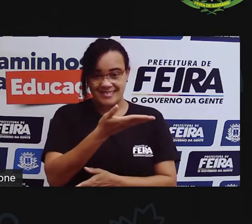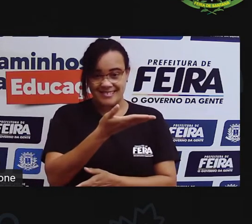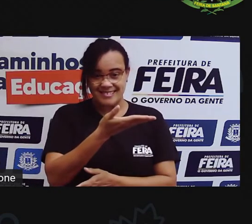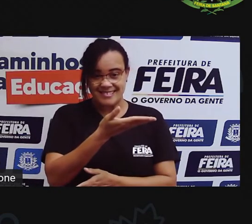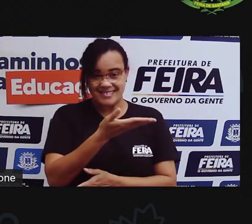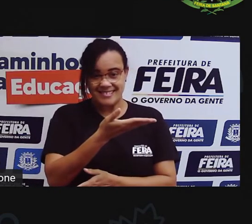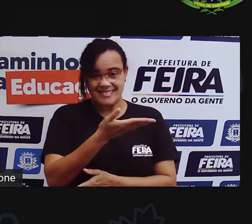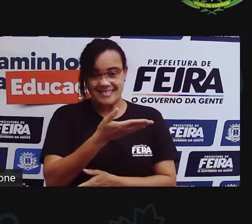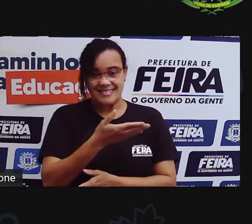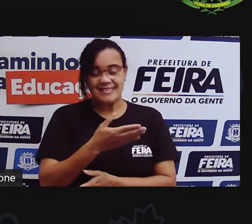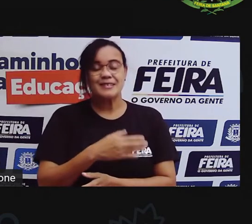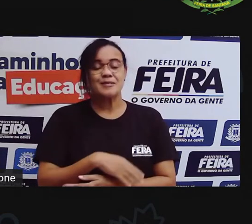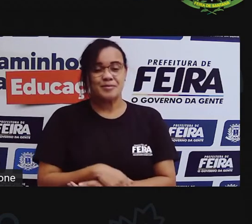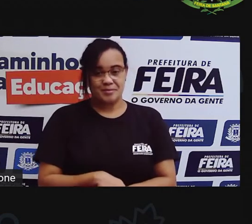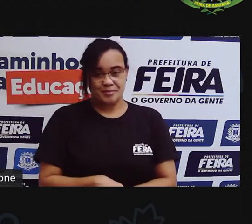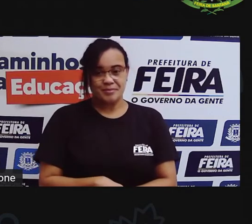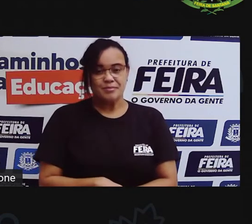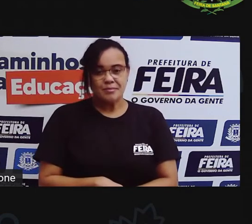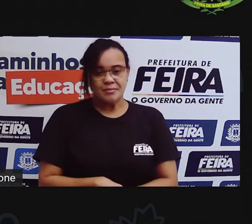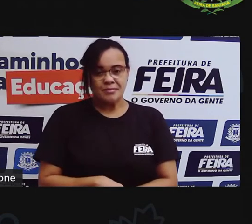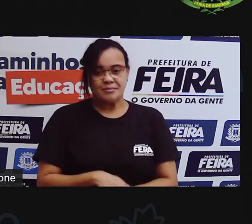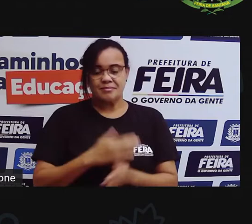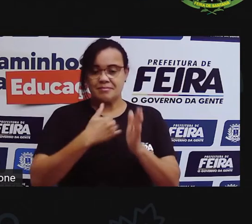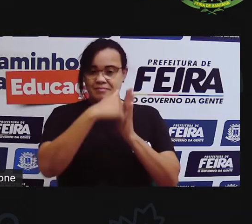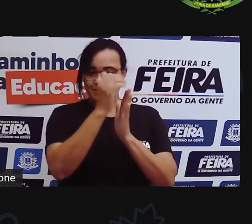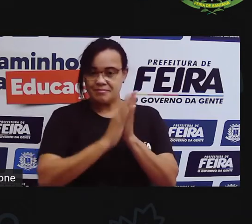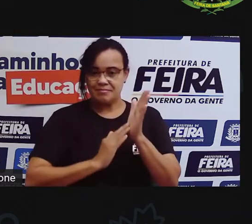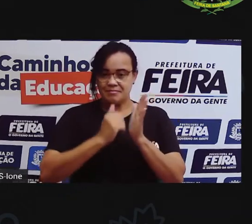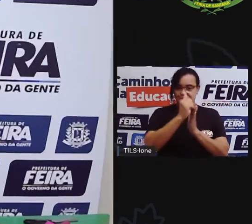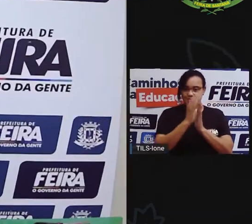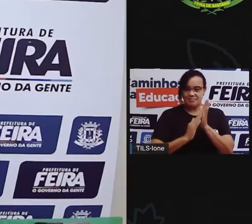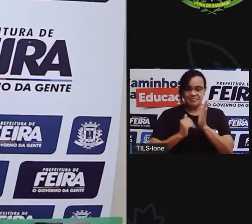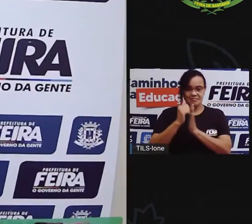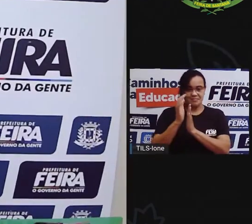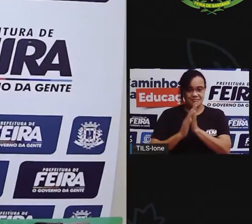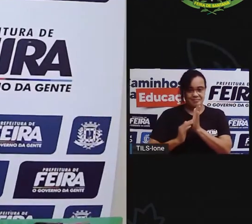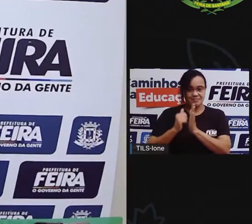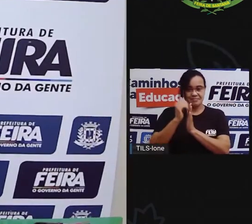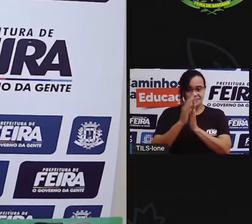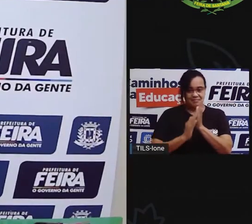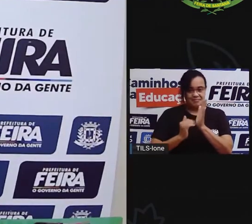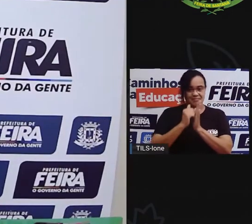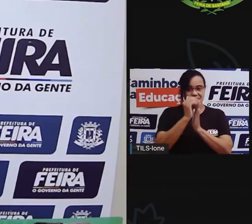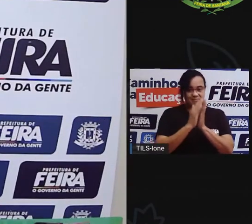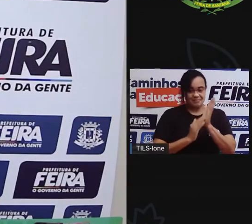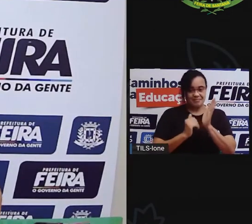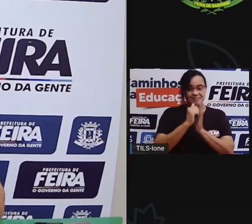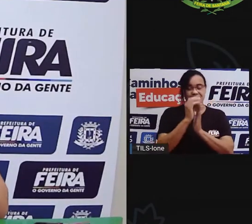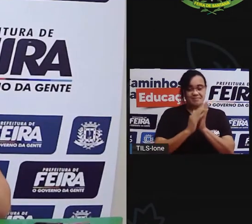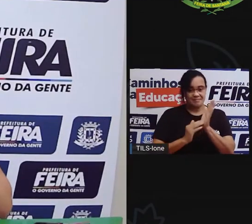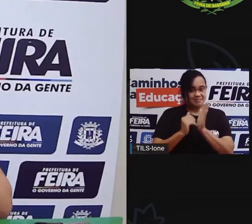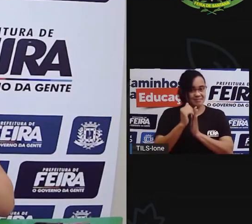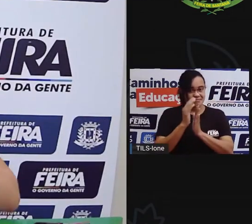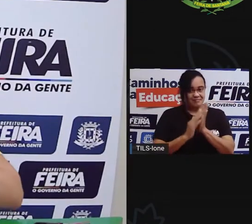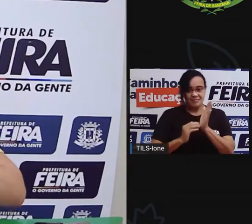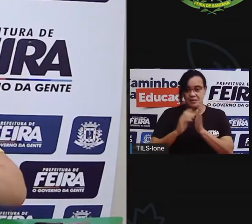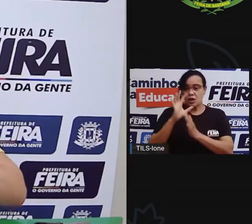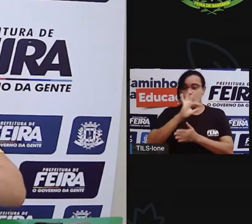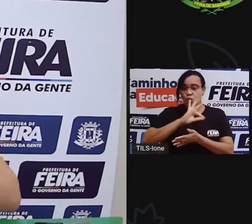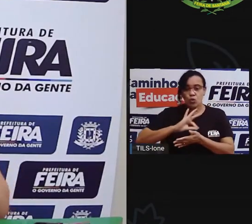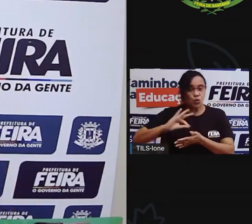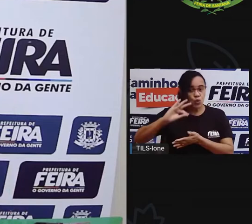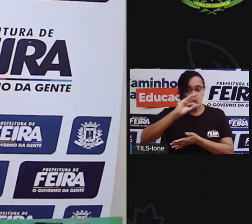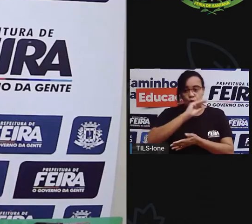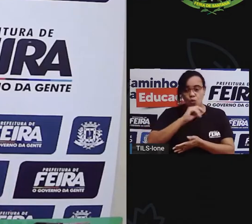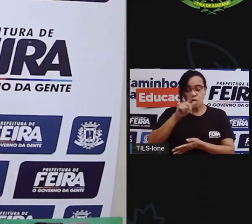Então, vai girando e vai pintando. Girando e pintando, até ele ficar todo de